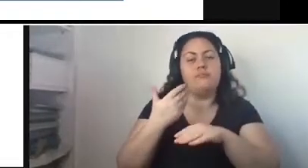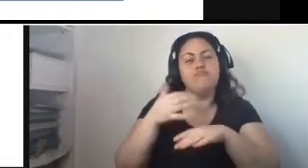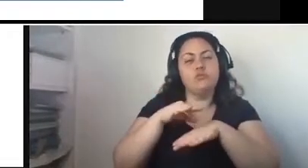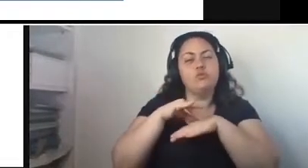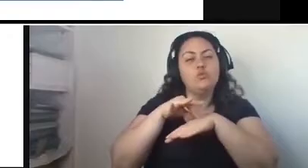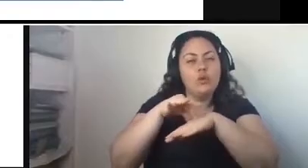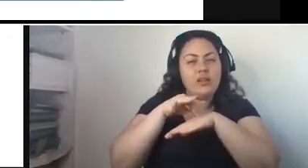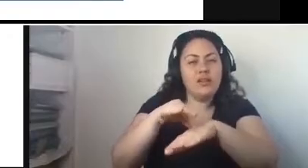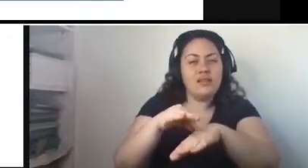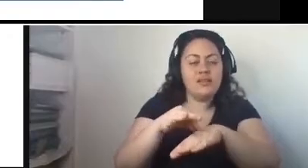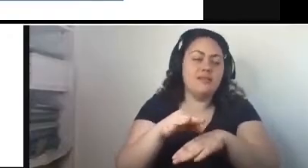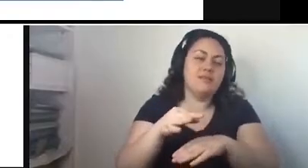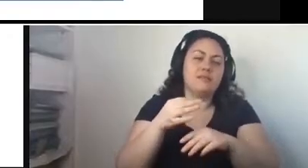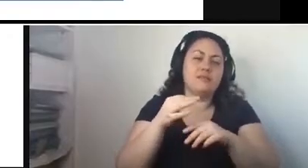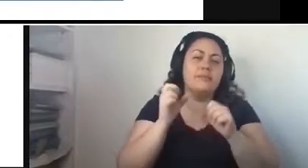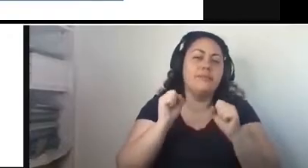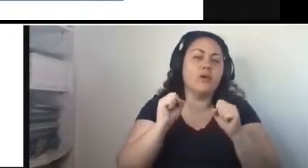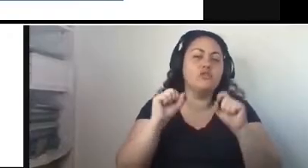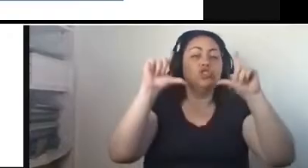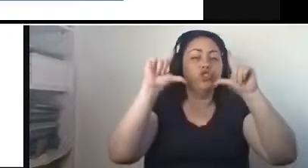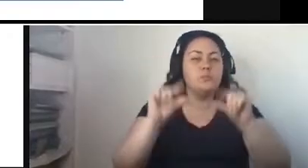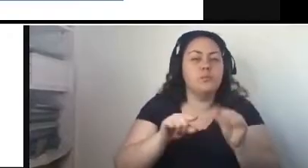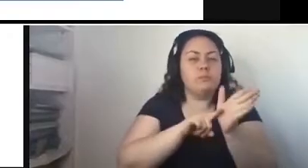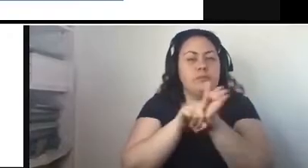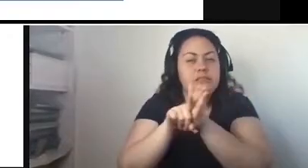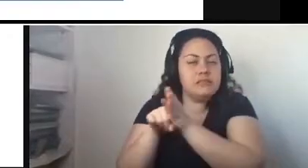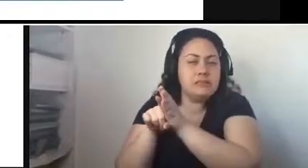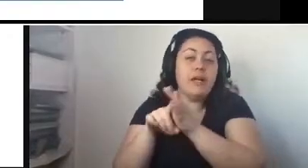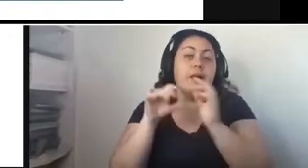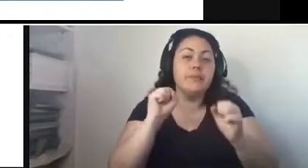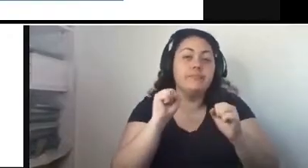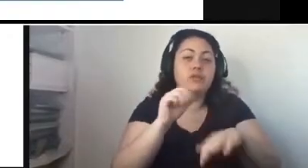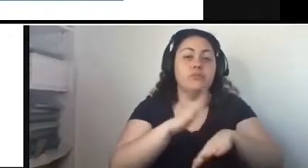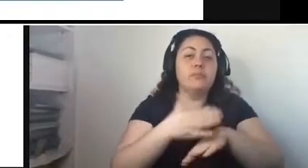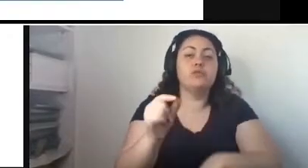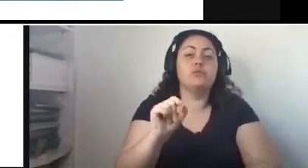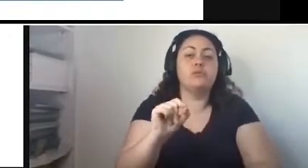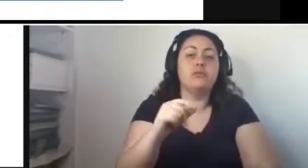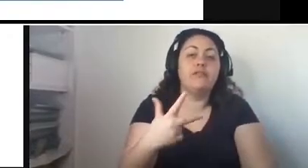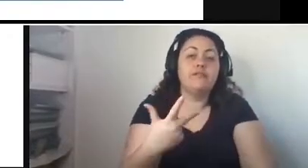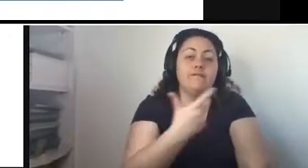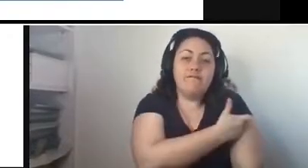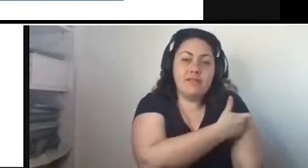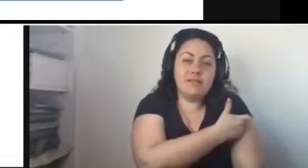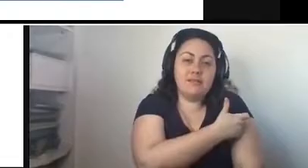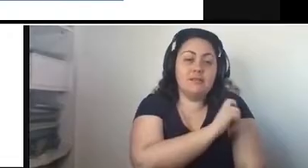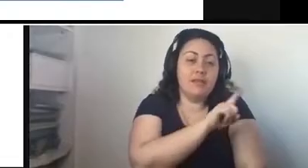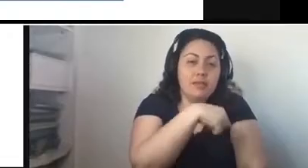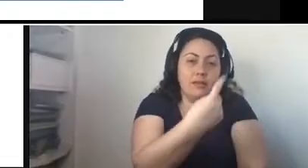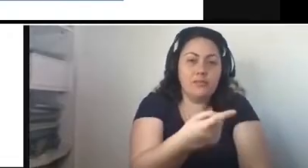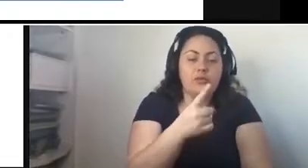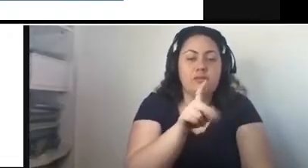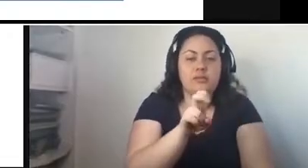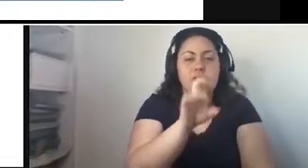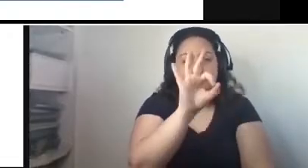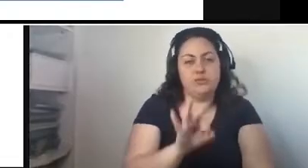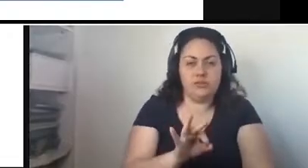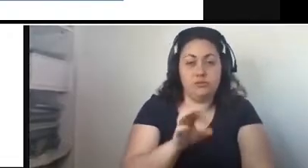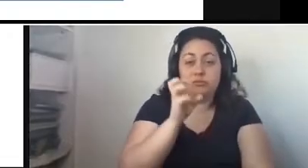aí pode aumentar essa incidência pré-vacina para 15%. Se isso acontecer,